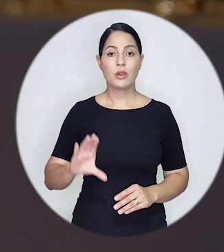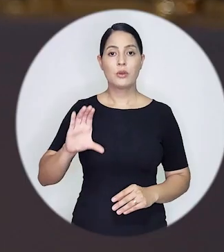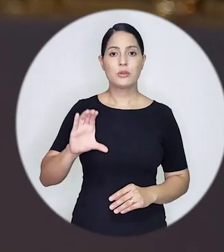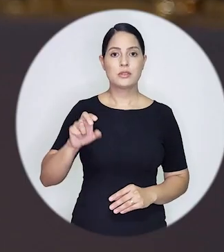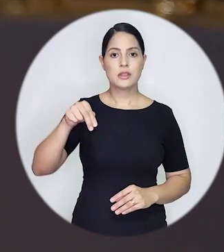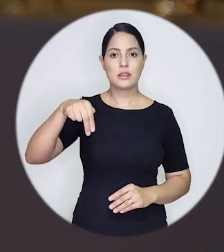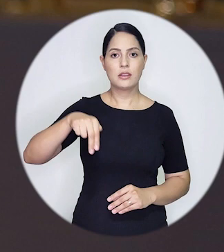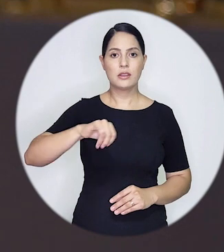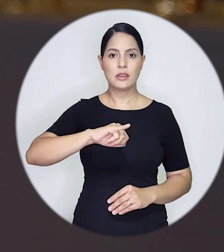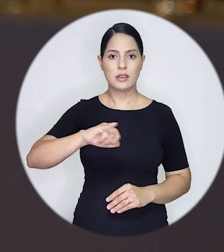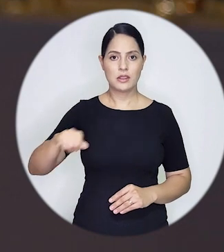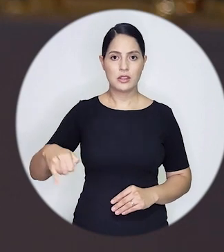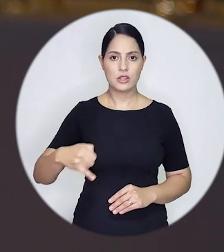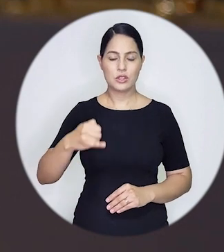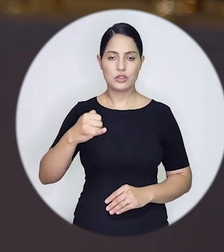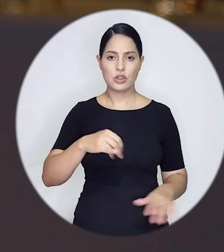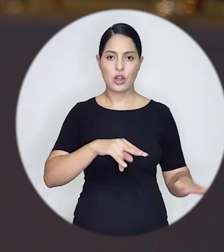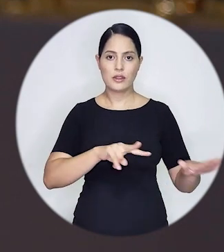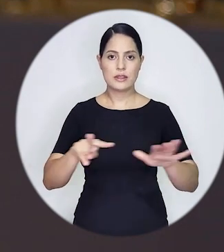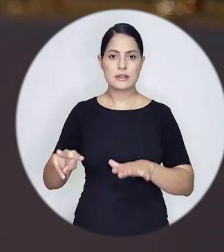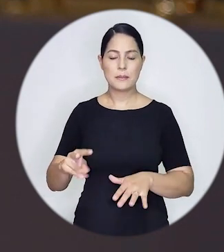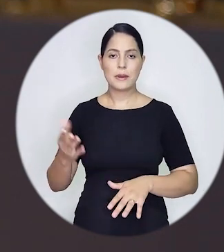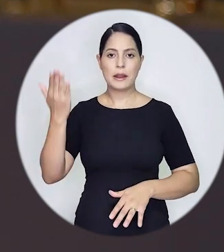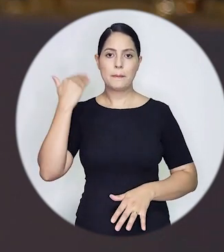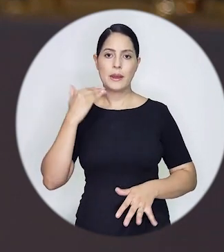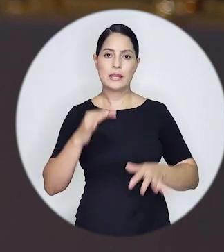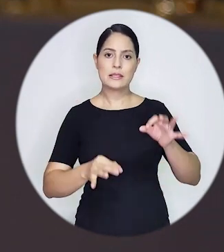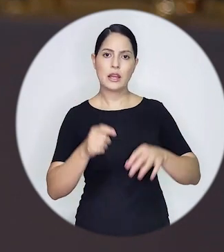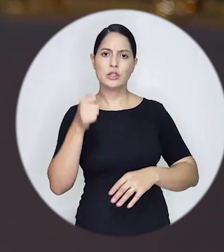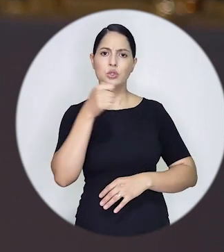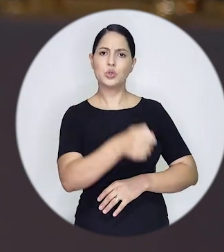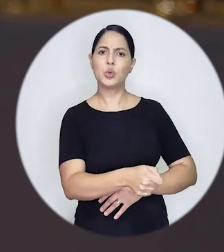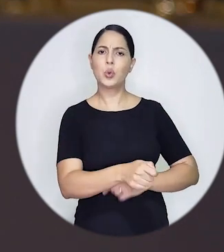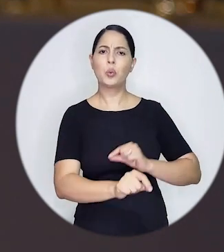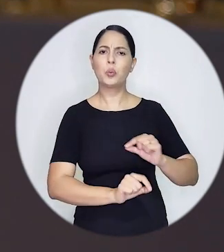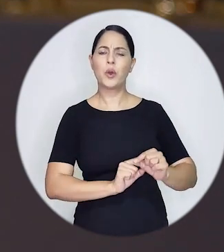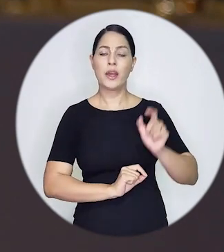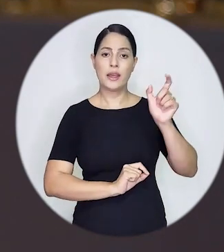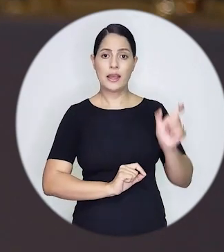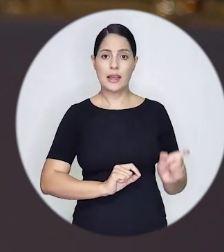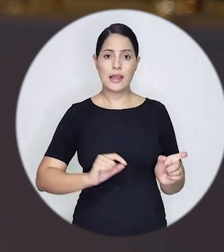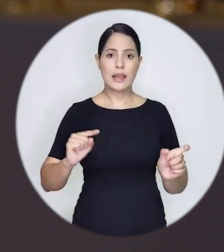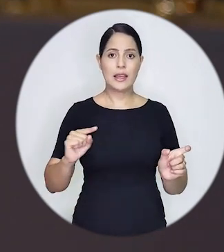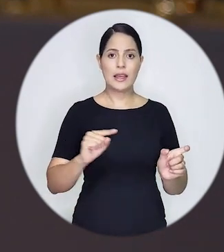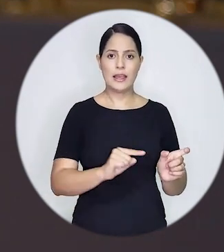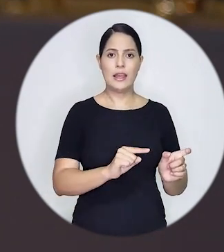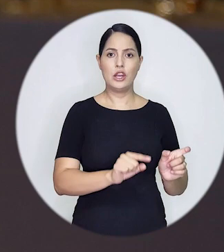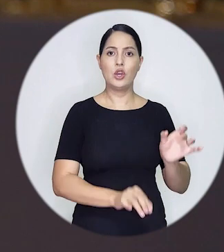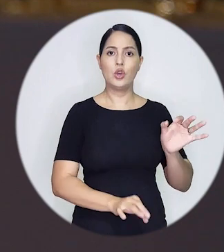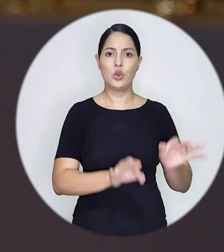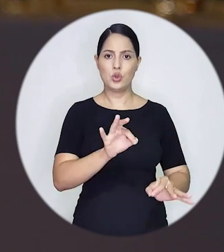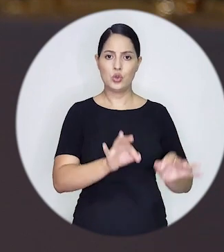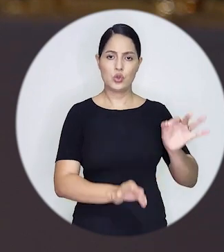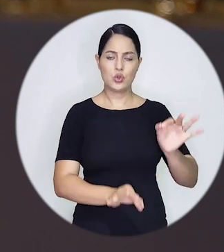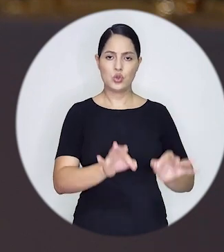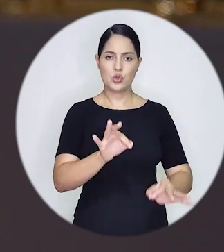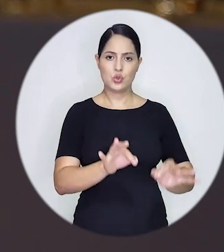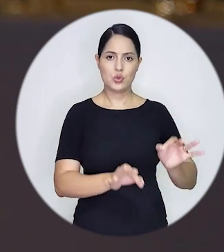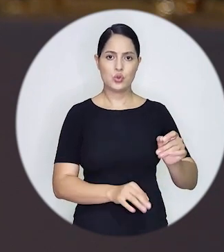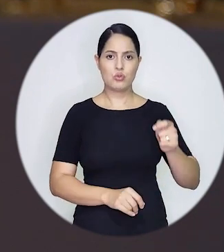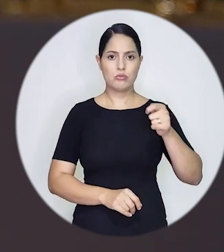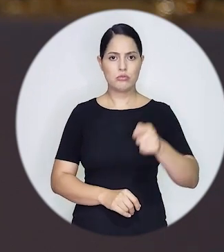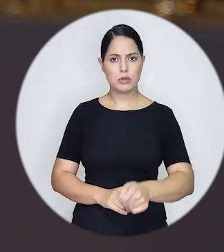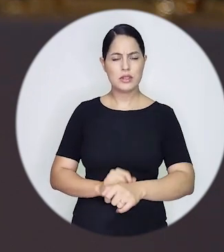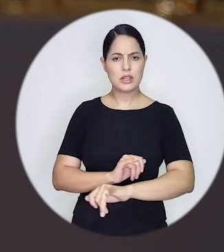O Conselho Nacional de Justiça julgou na última semana o caso de um juiz que estabeleceu como regra a renovação de procurações